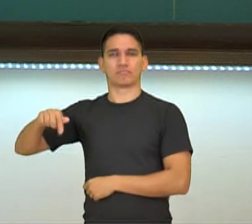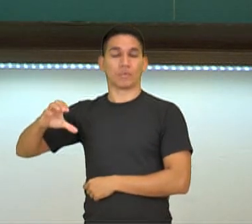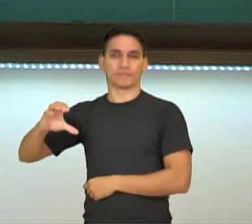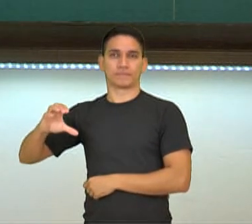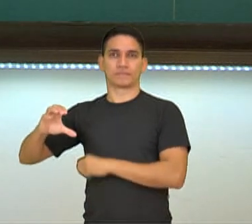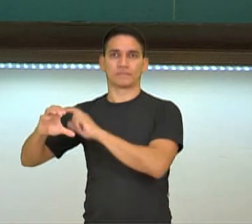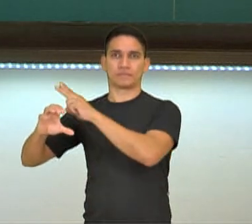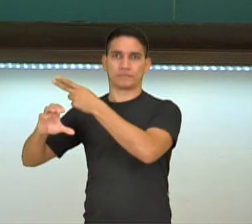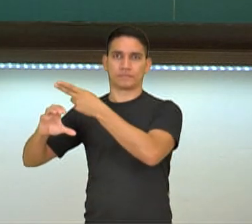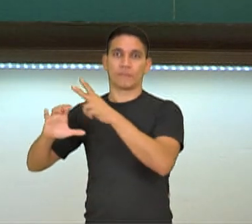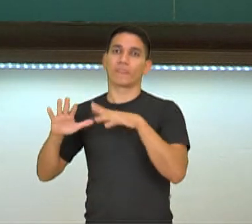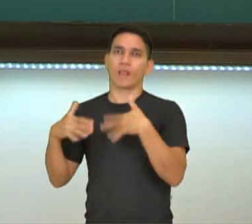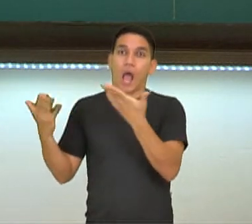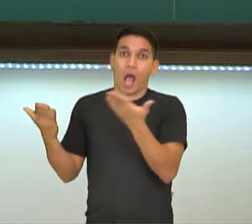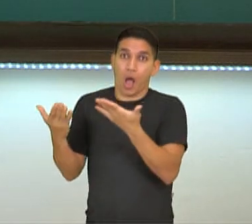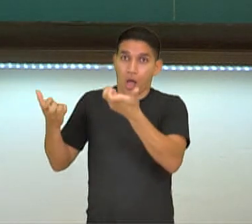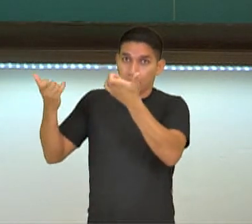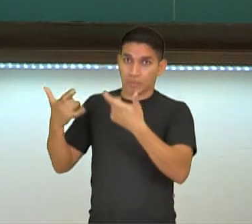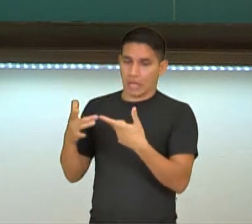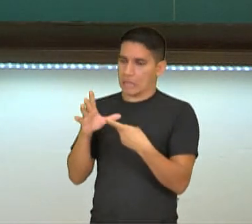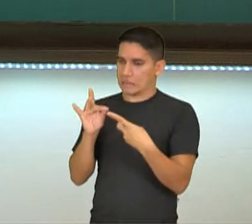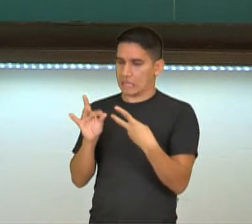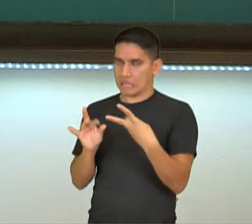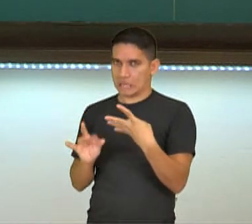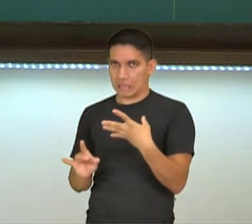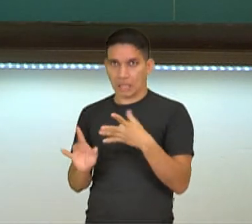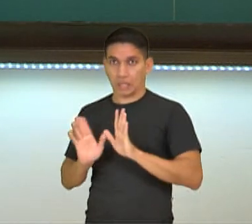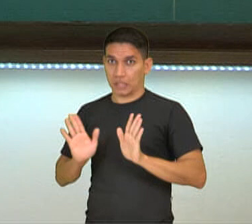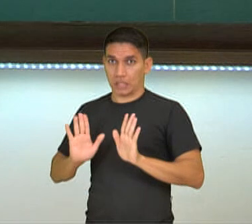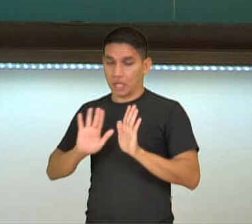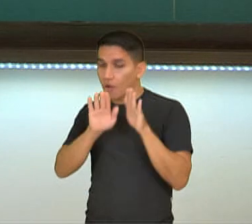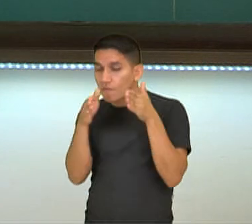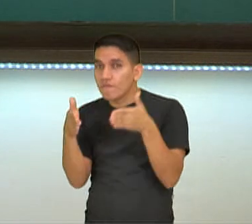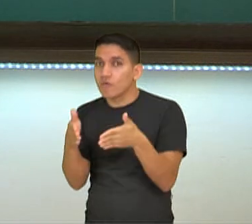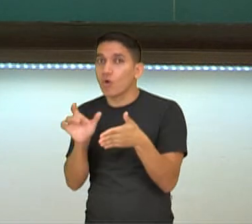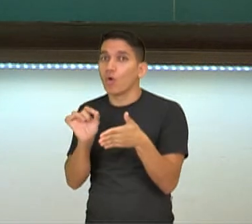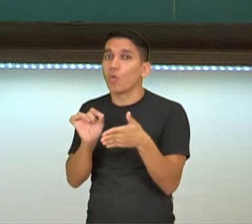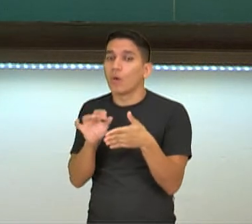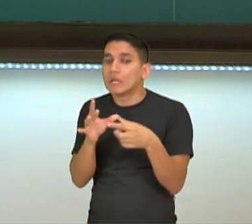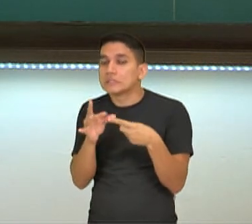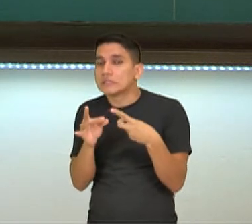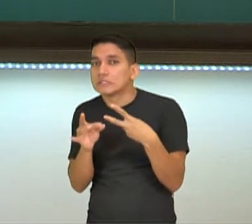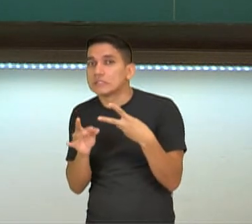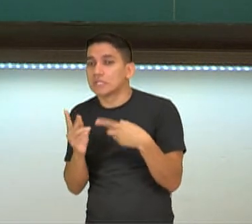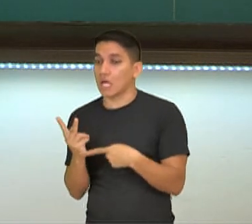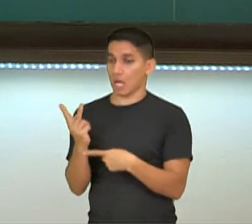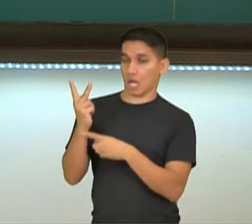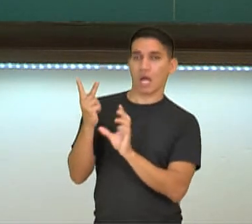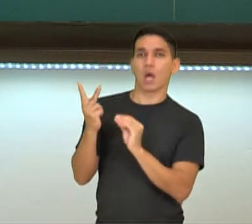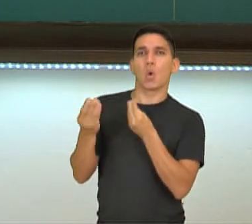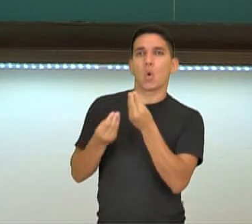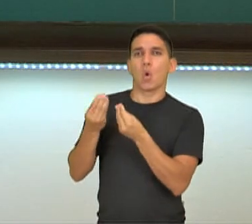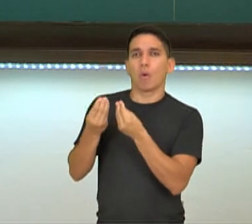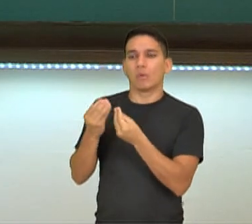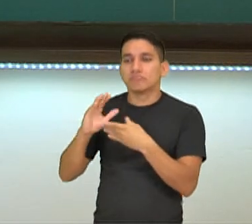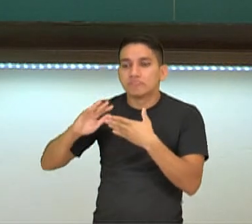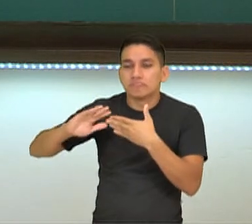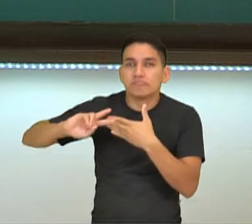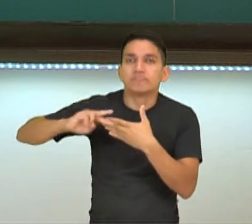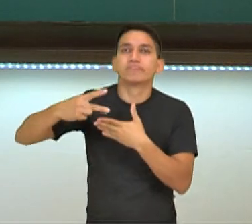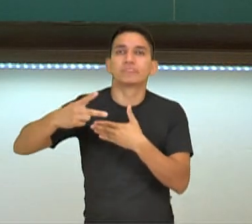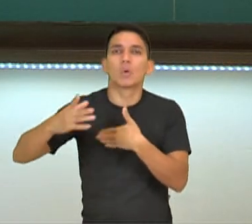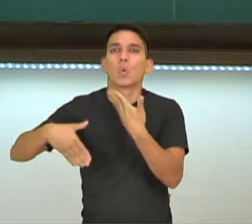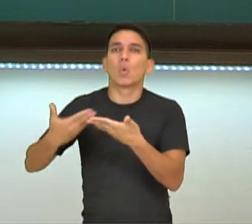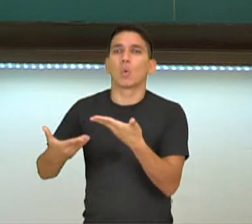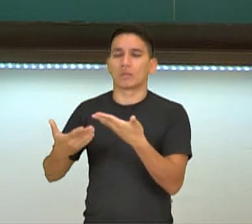Nesse momento eu não vou explicar o sentido, como que se deduz esse K e o que ele envolve,